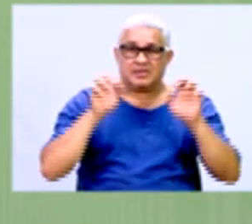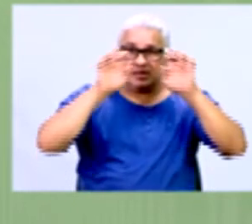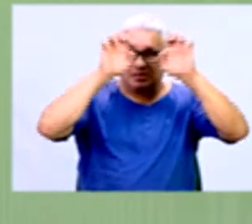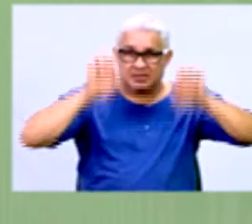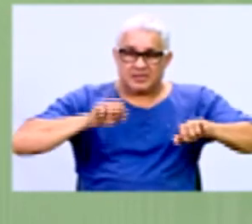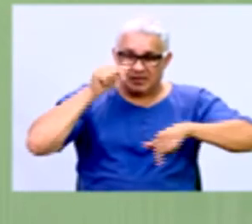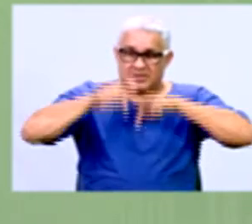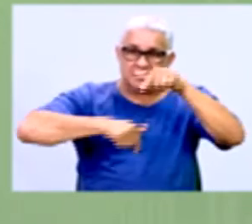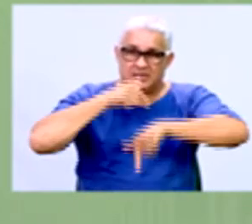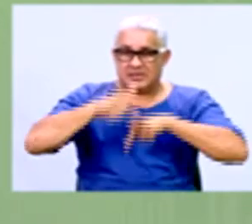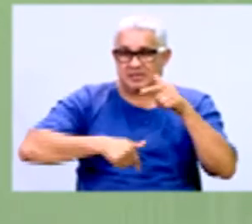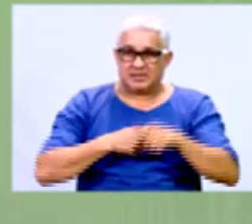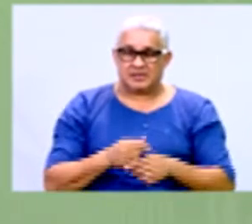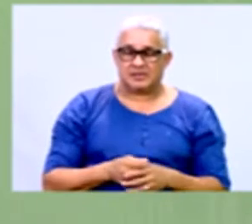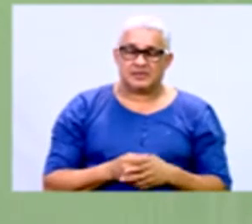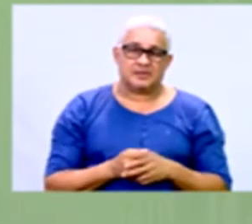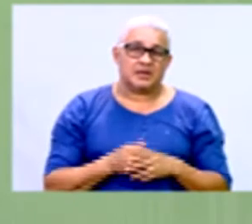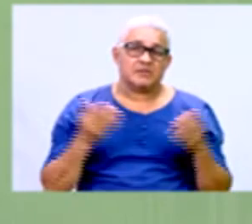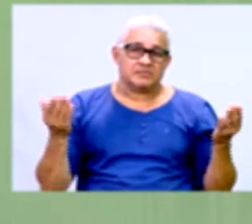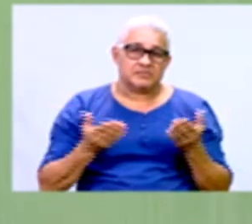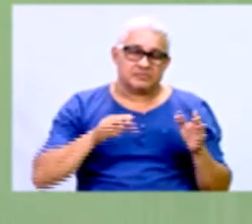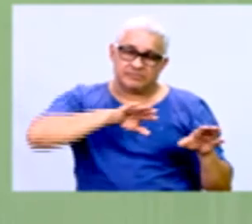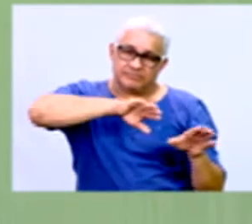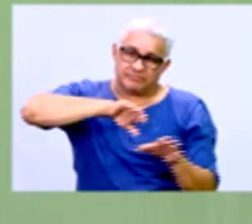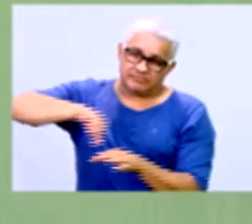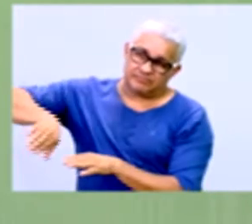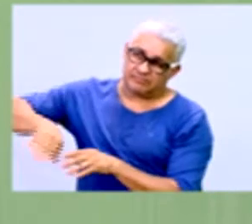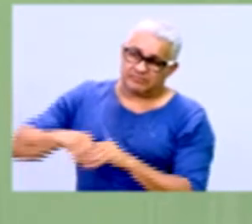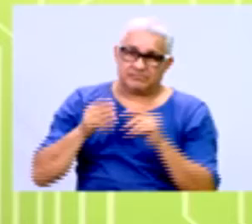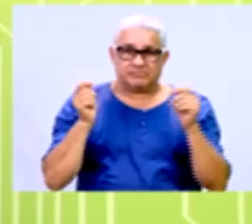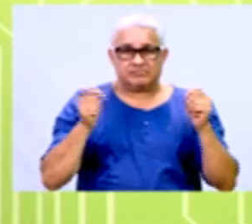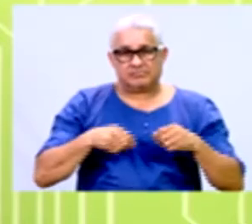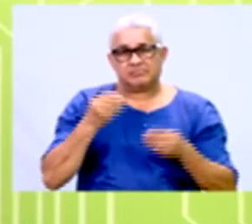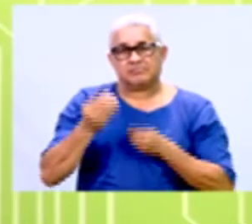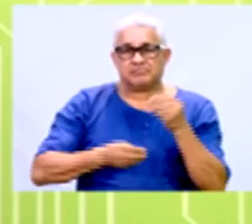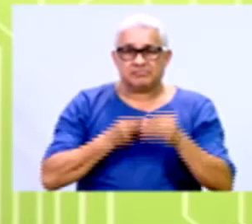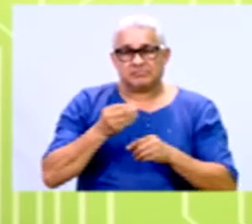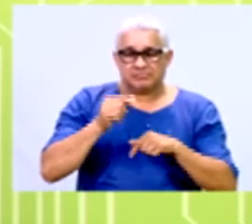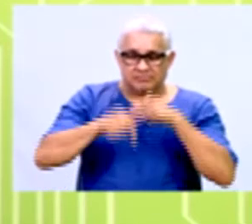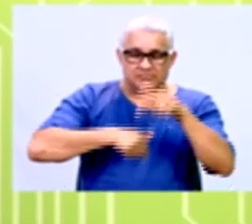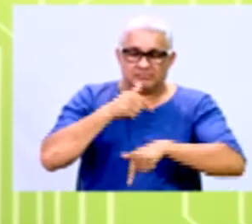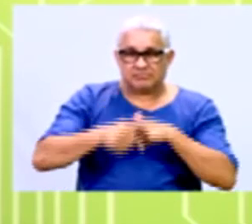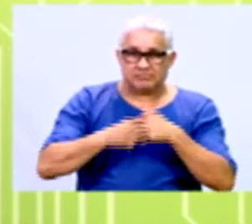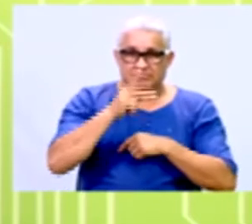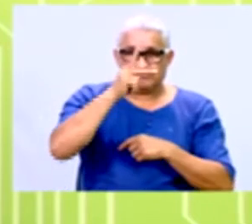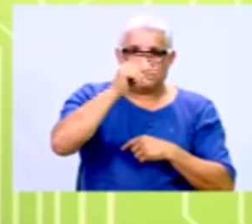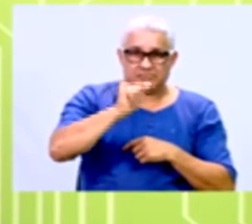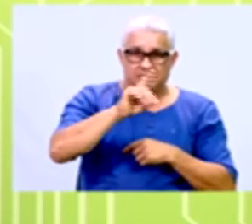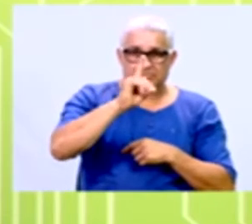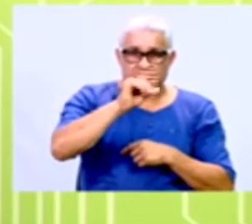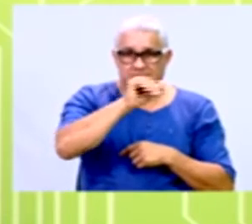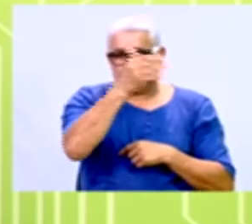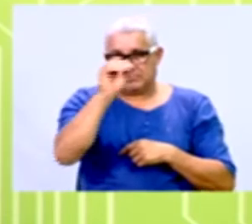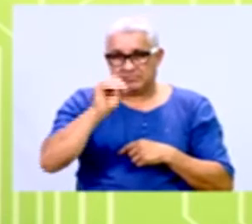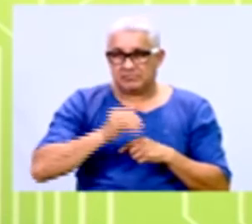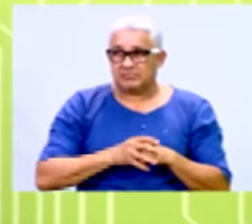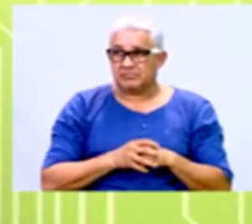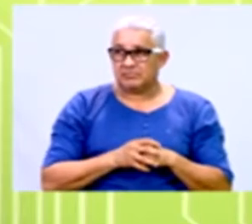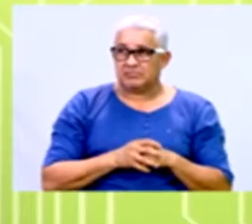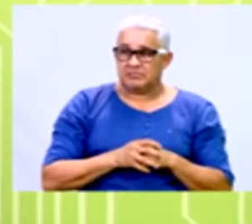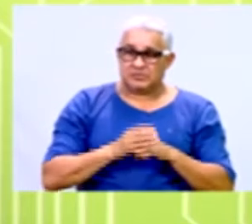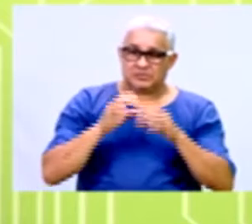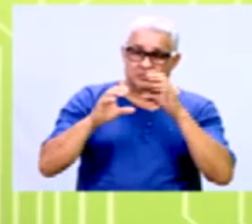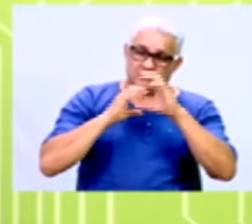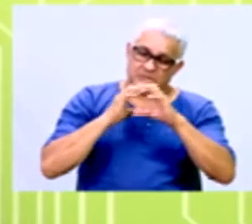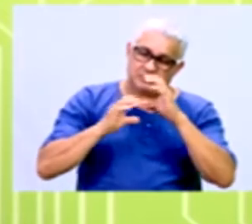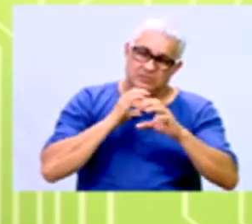trabalhar. Vamos falar agora um pouco, foi possível ver como funciona essa questão da padronização entre a